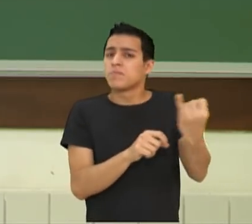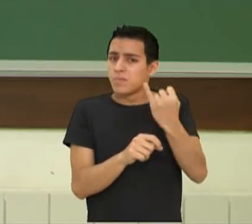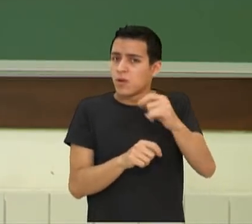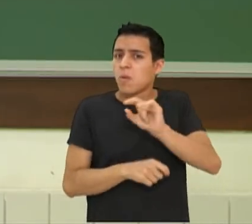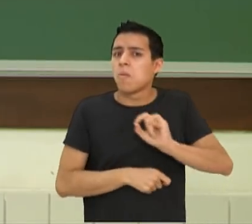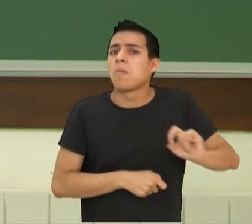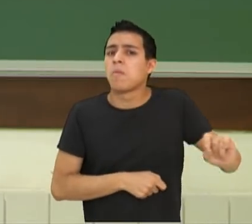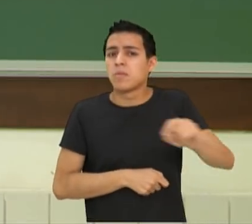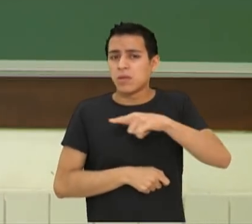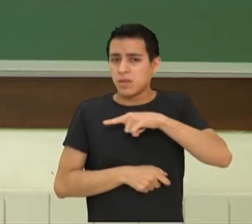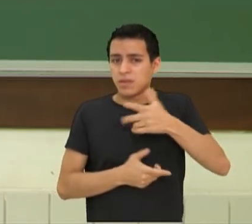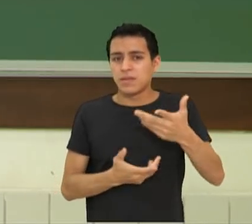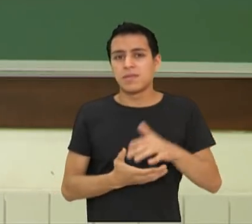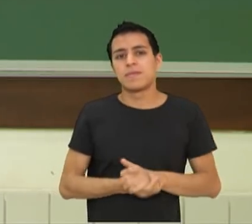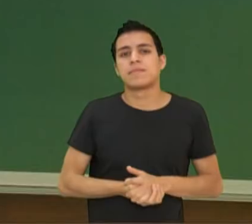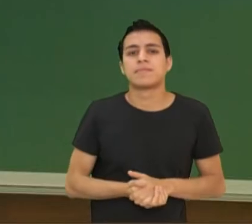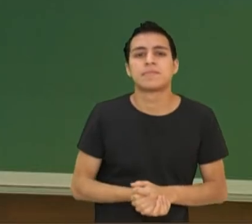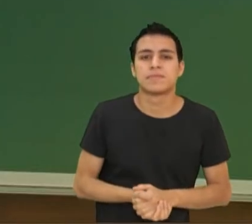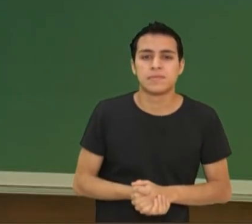importantes.